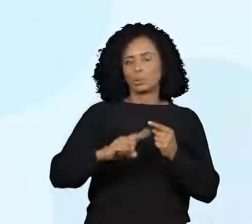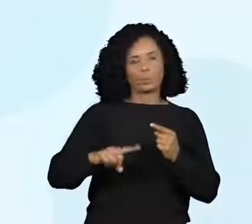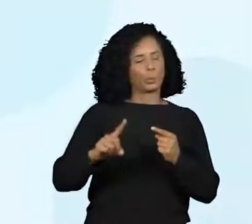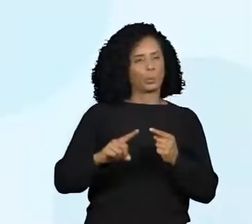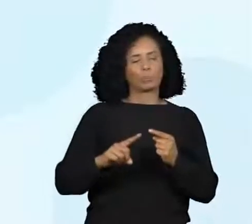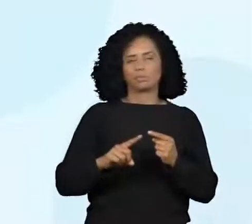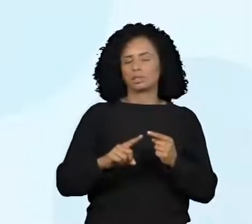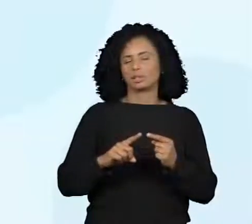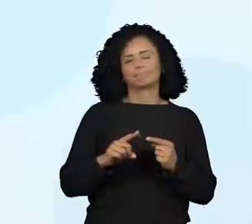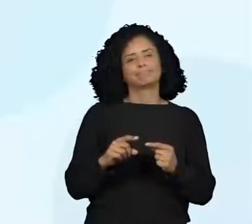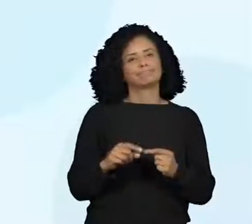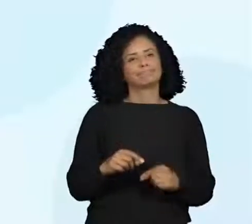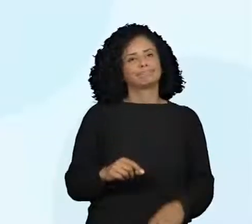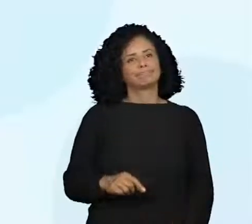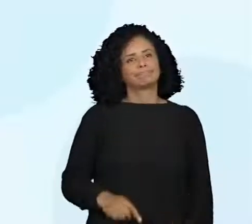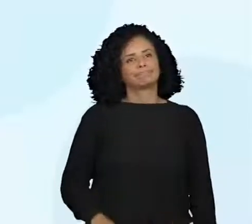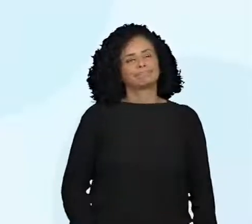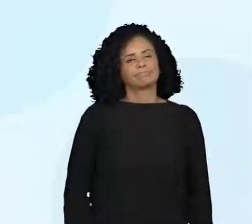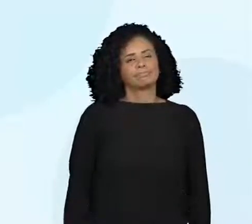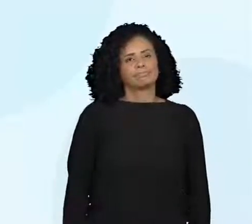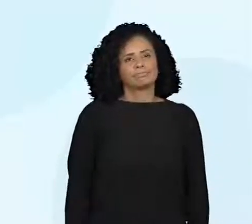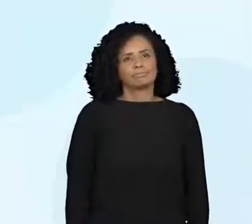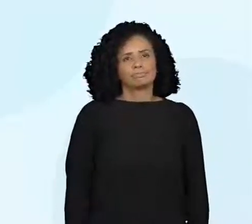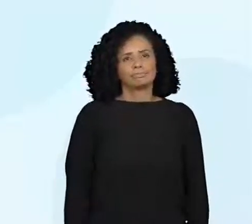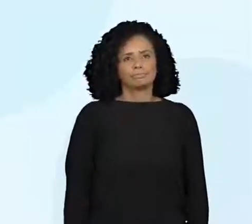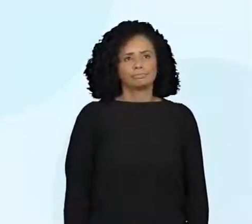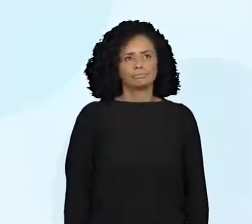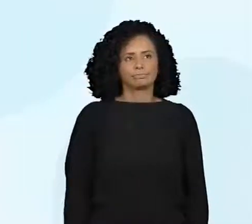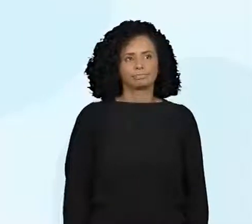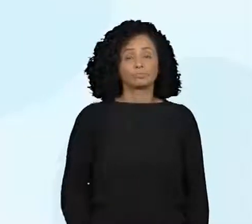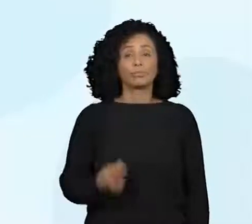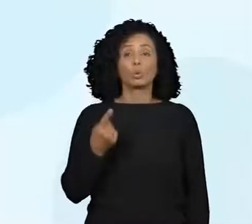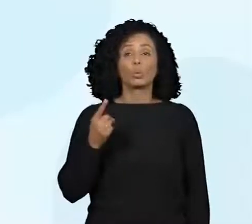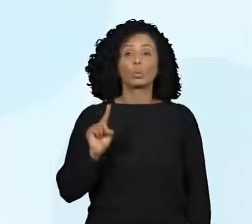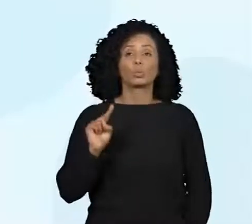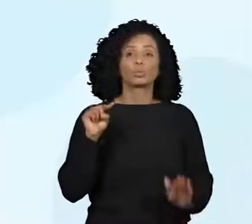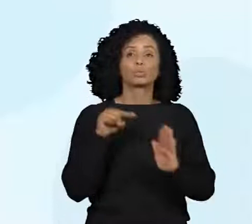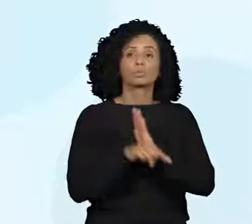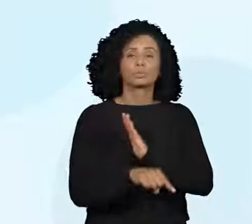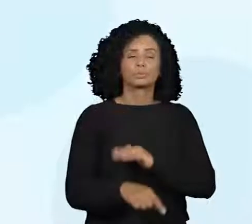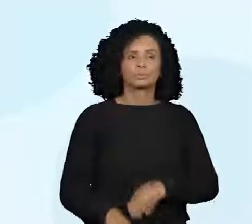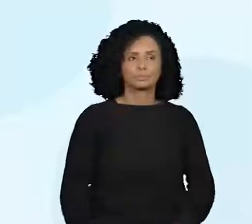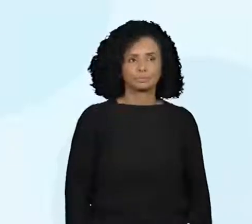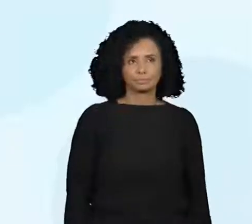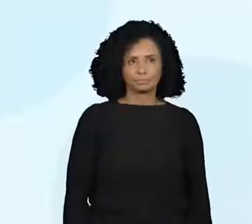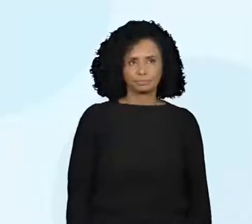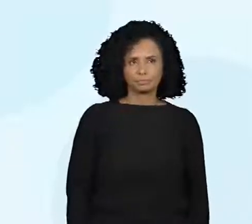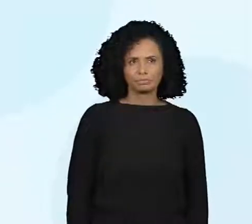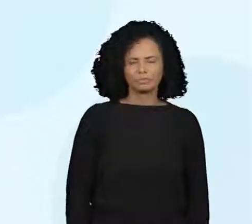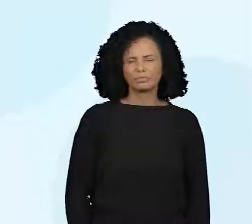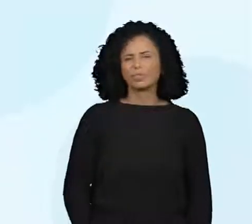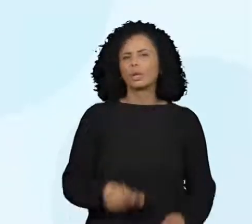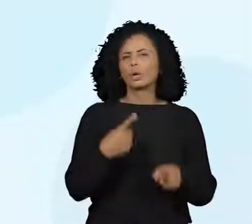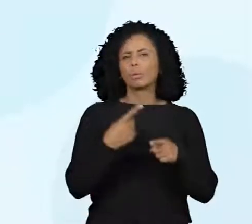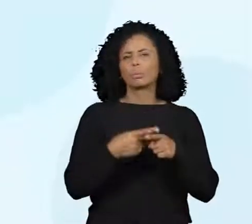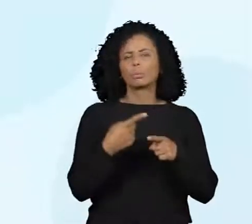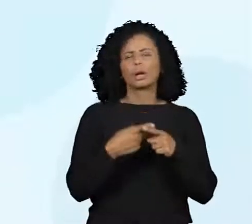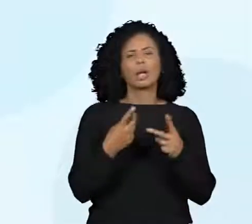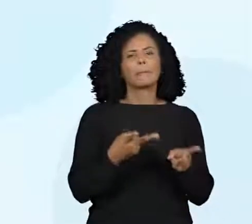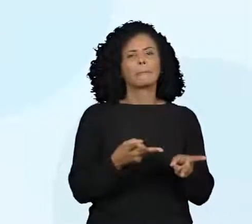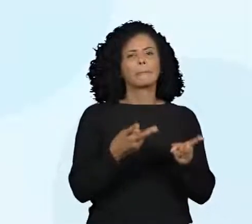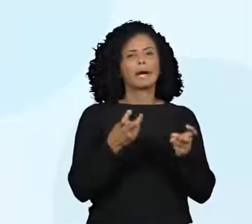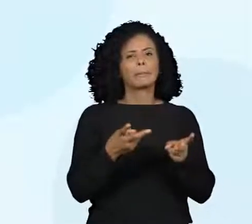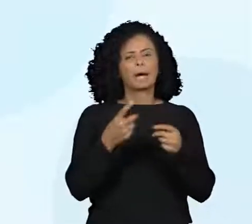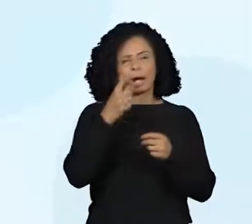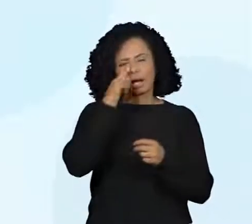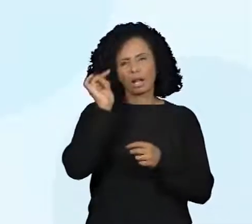na natureza. Última pergunta, por qual motivo observamos um aumento do